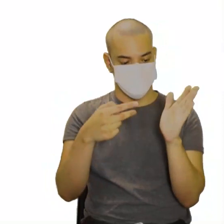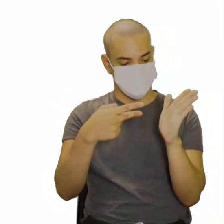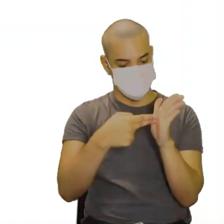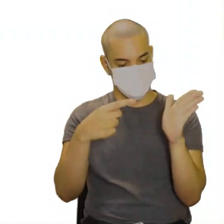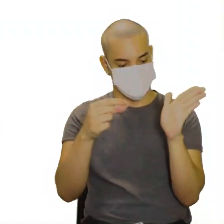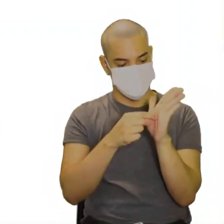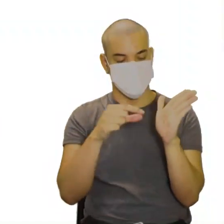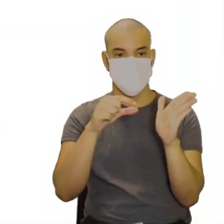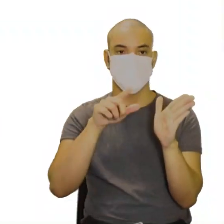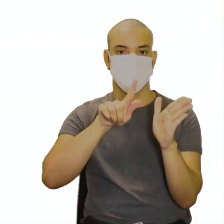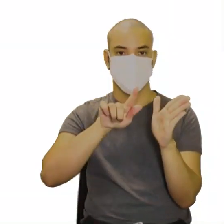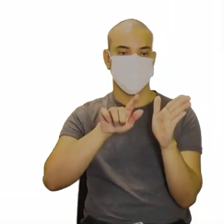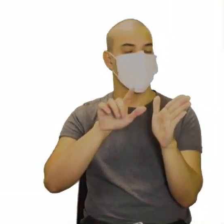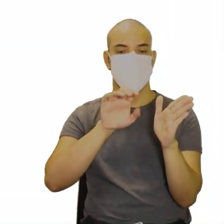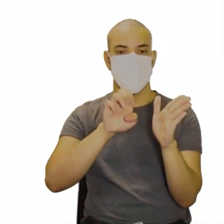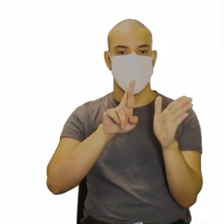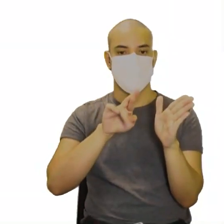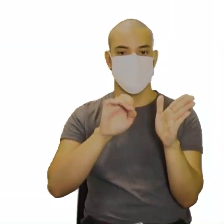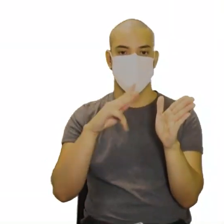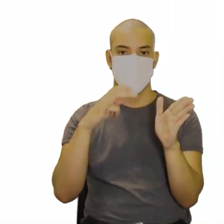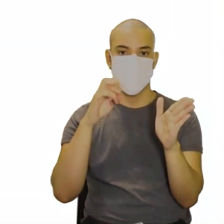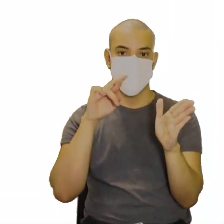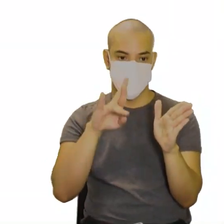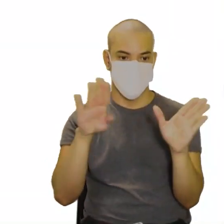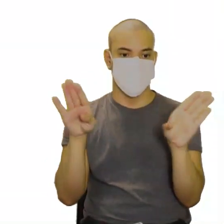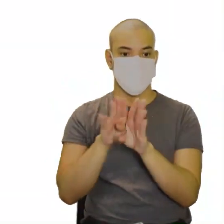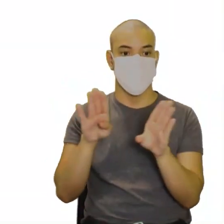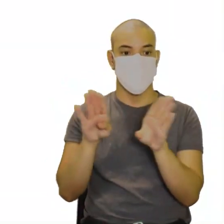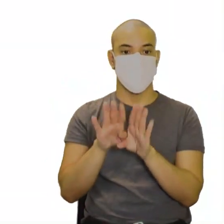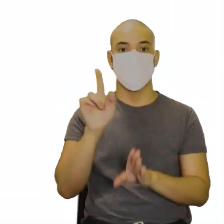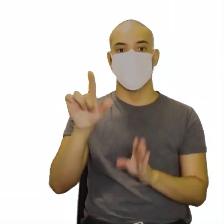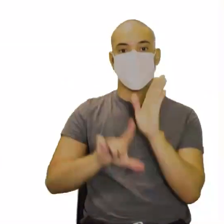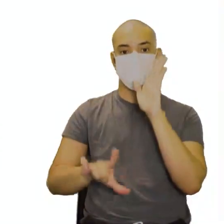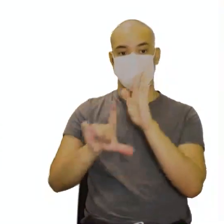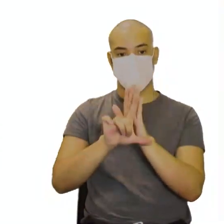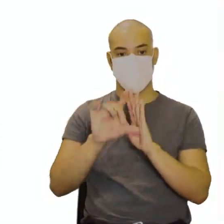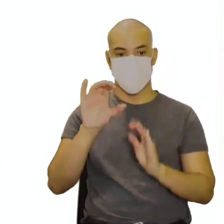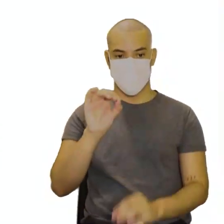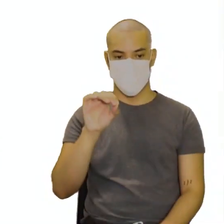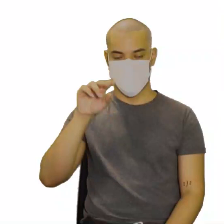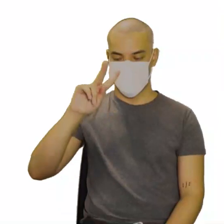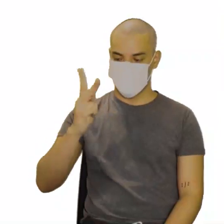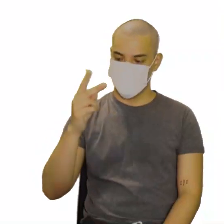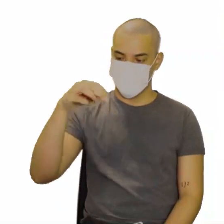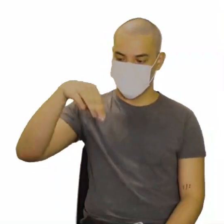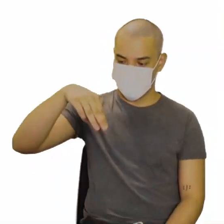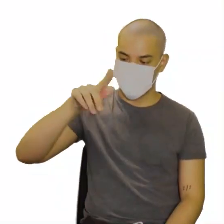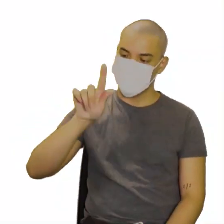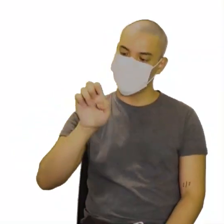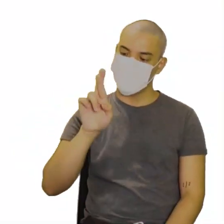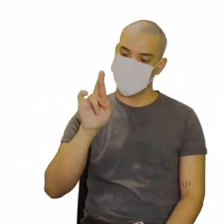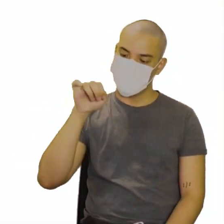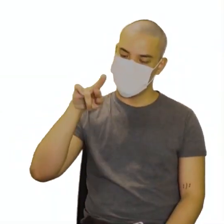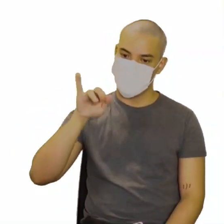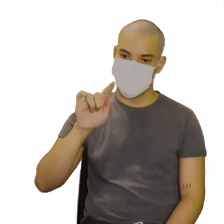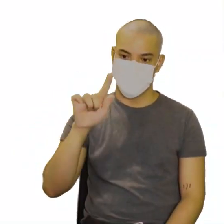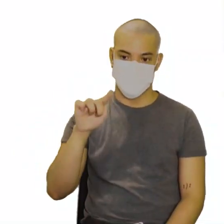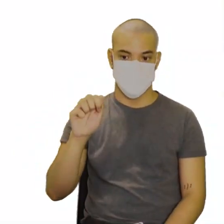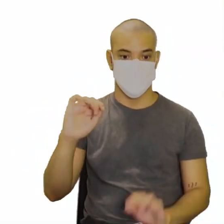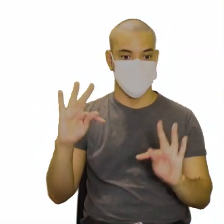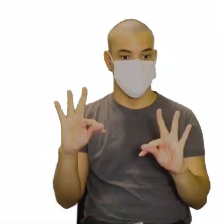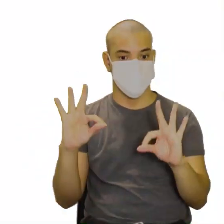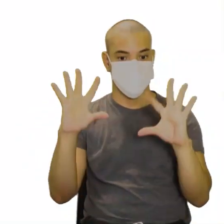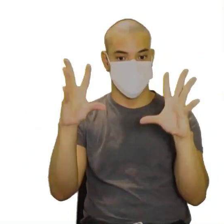lei, essa lei ela também é chamada de lei de Ohm generalizada, ok? Onde nós consideramos todos